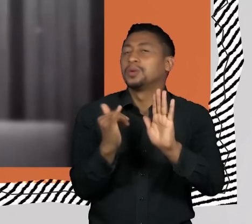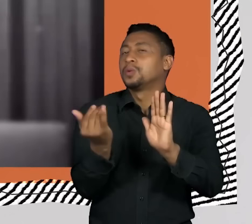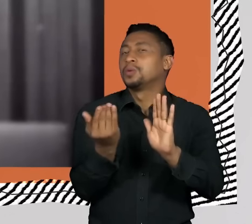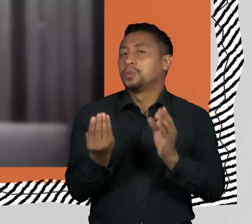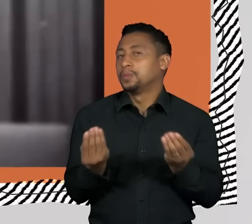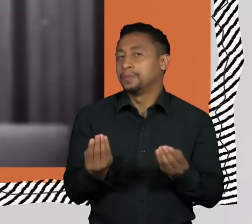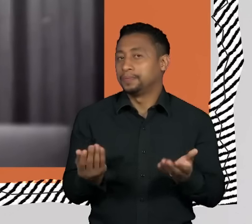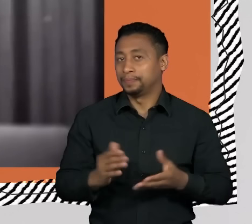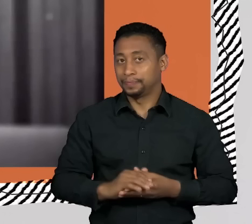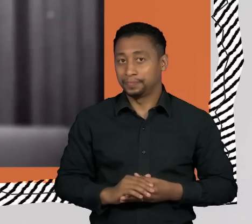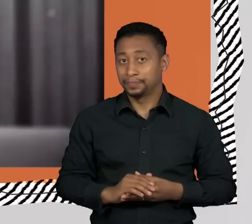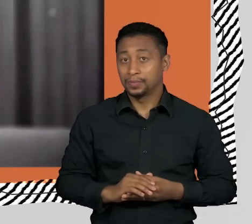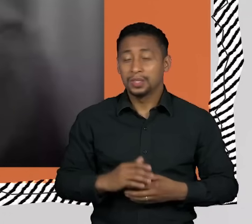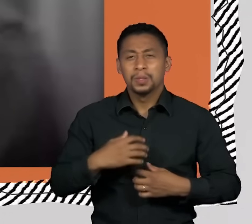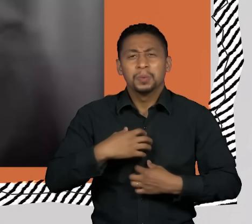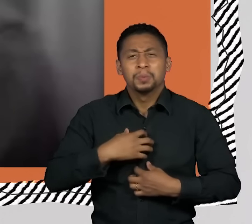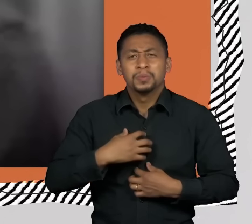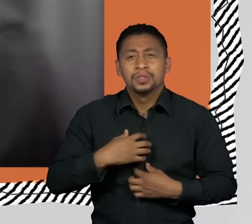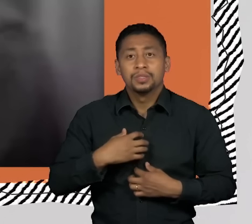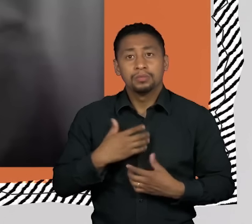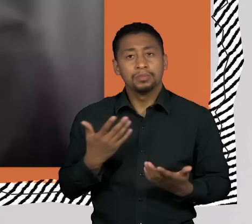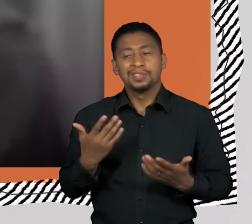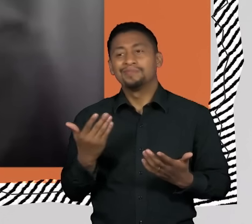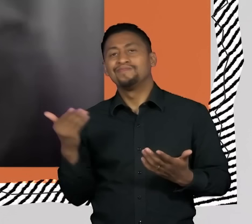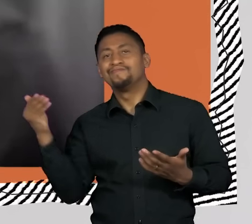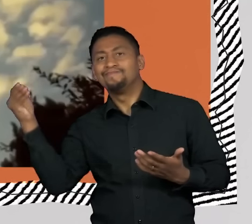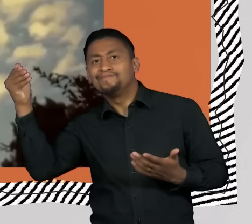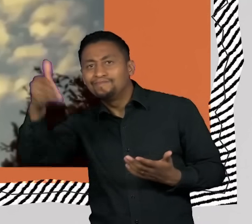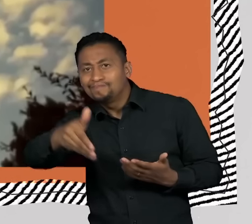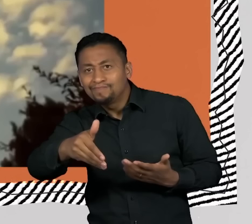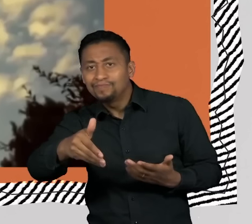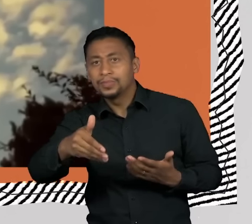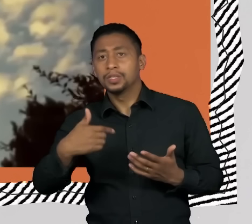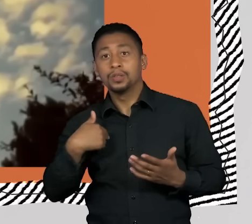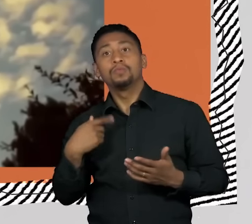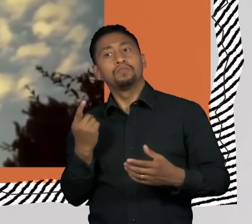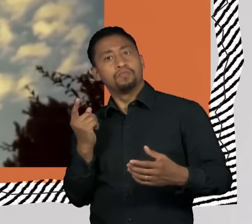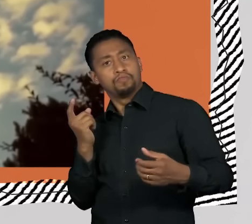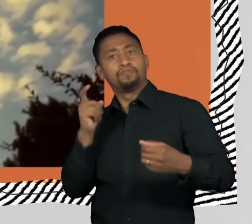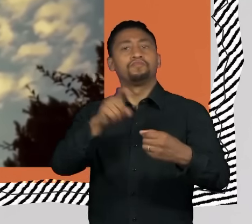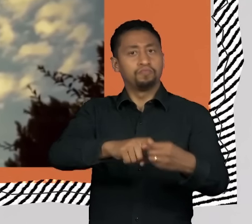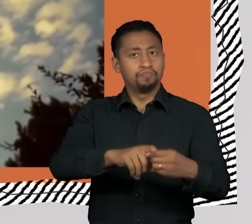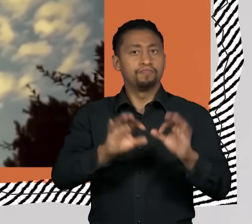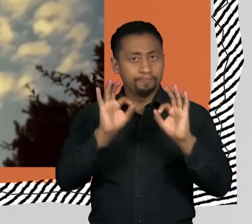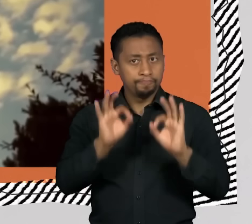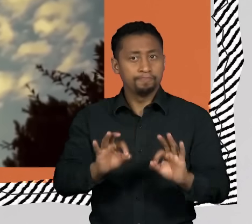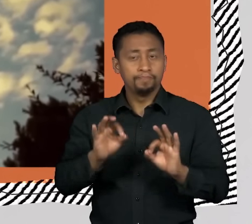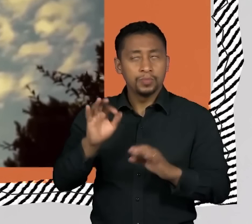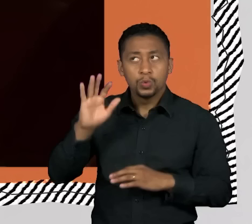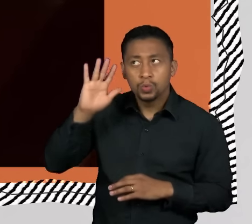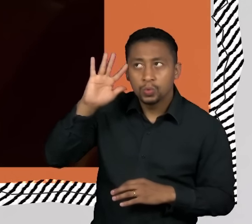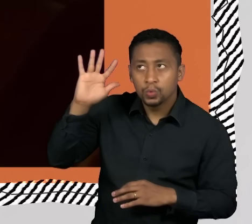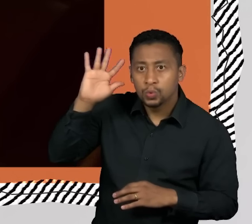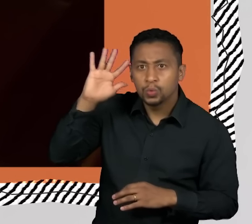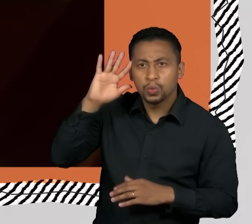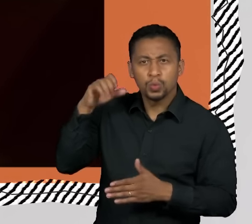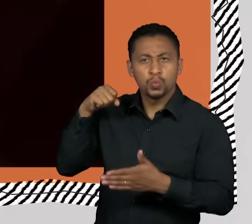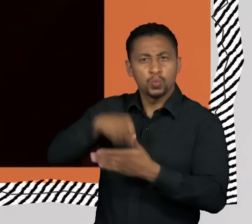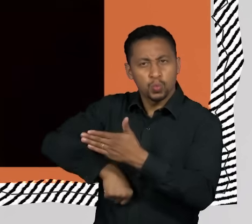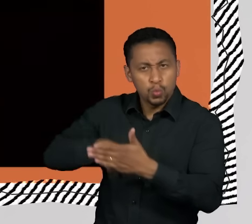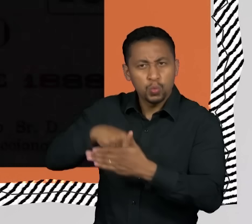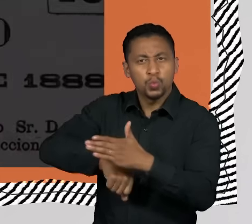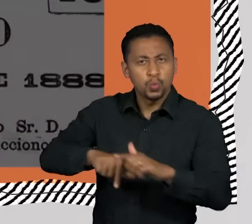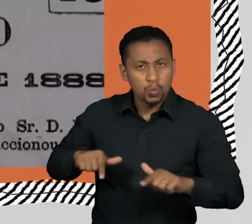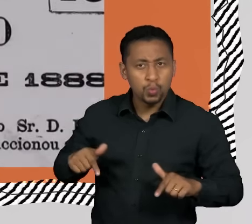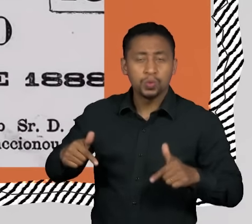Eu não sinto que eu vim, eu sinto que eu voltei. E que de alguma forma, Meus sonhos e minhas lutas começaram muito